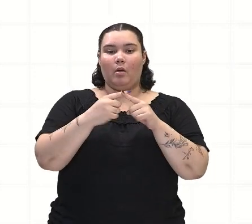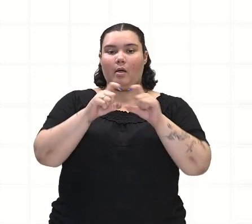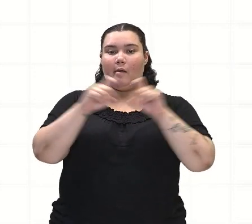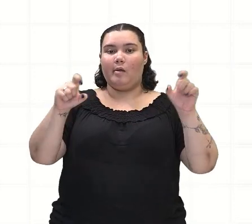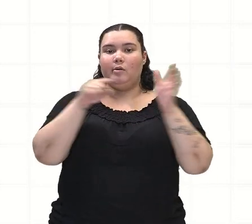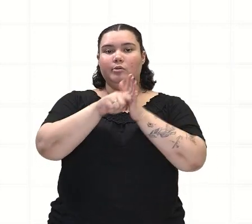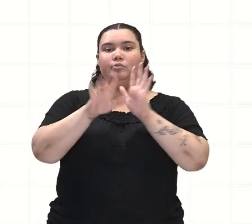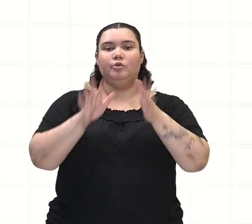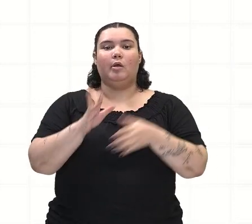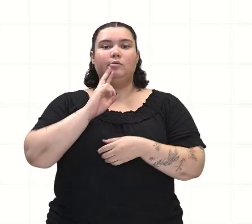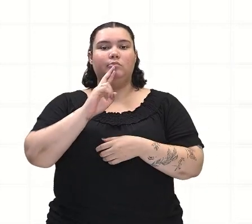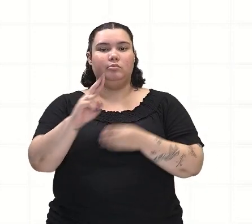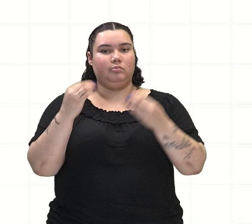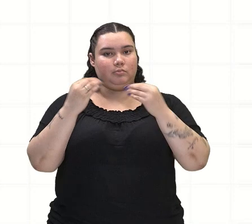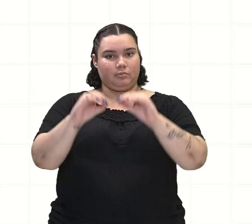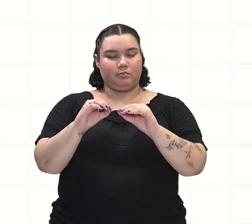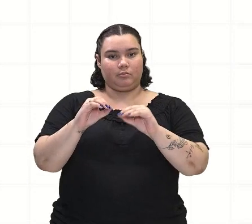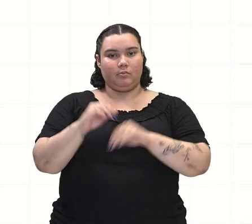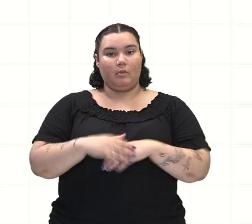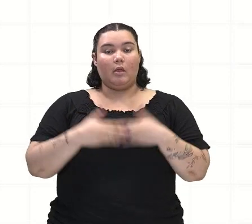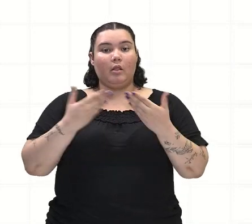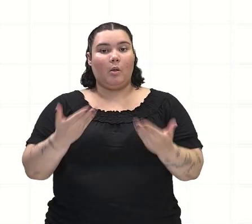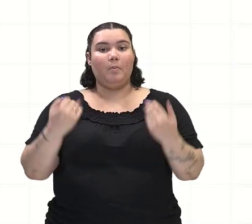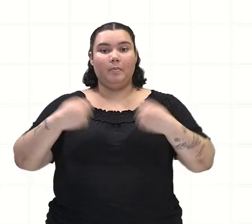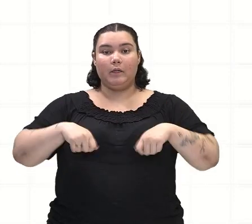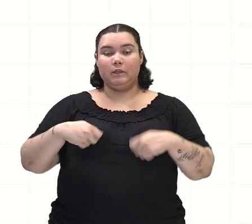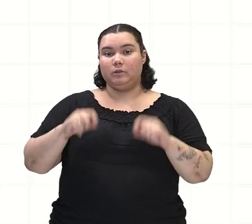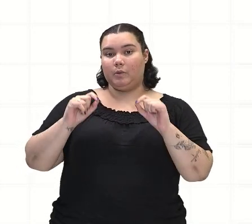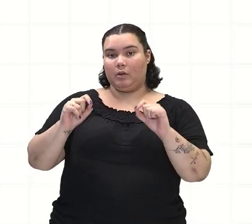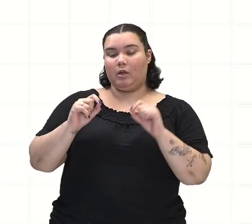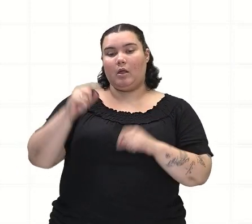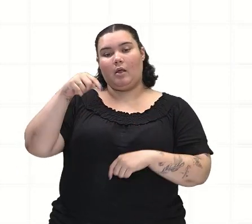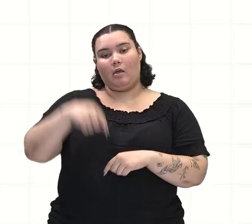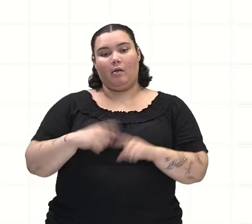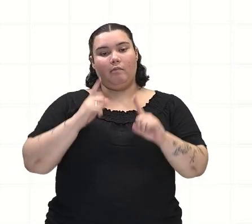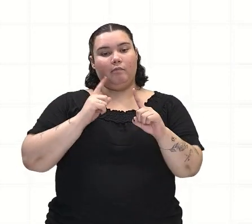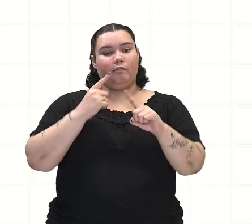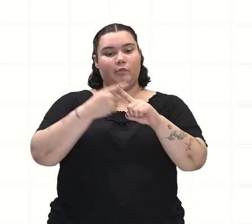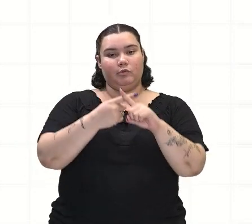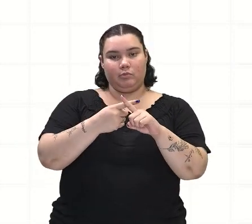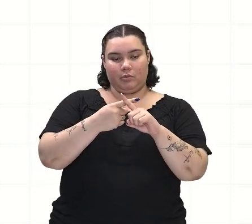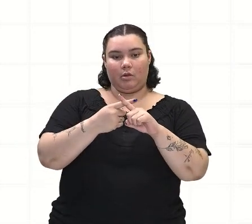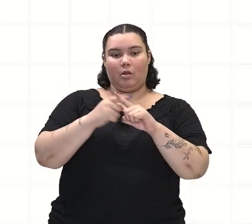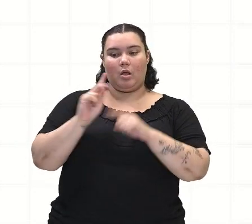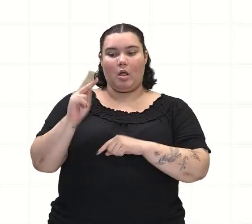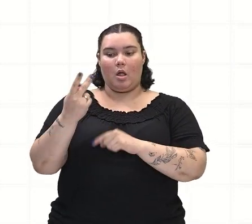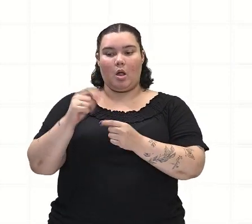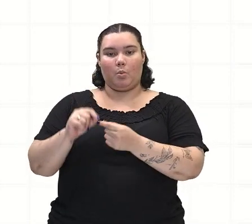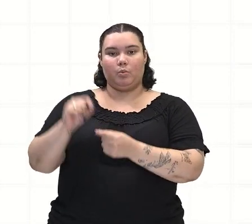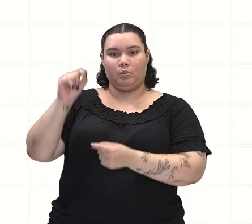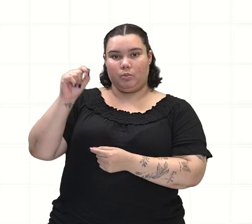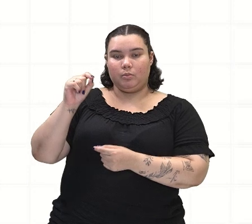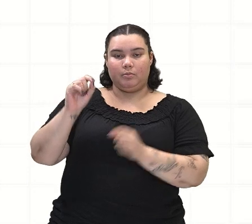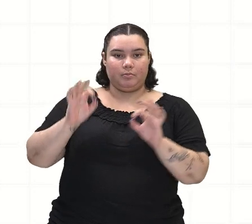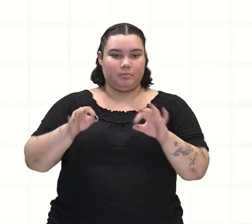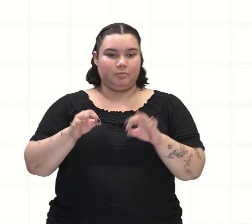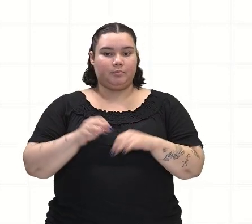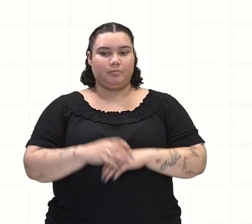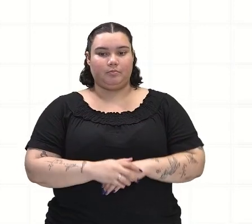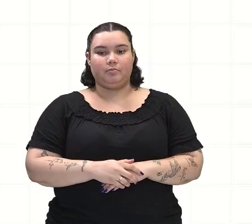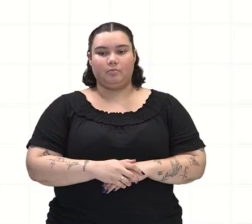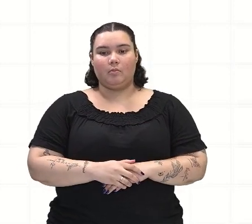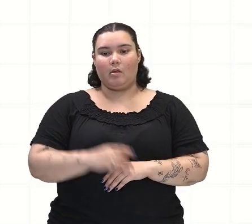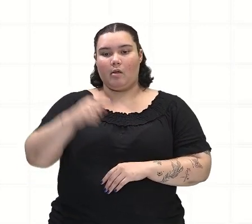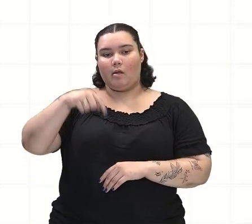área. Então, a única coisa que a gente vai precisar fazer é multiplicar por esta altura, né? Que ele